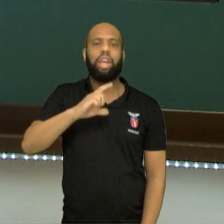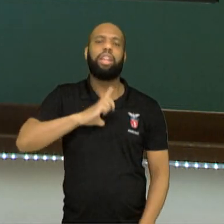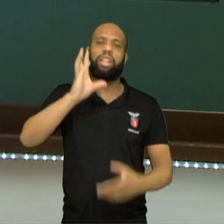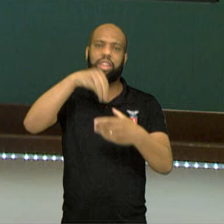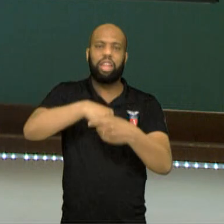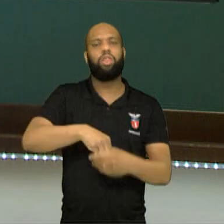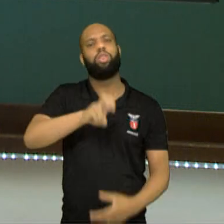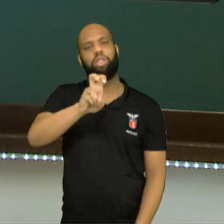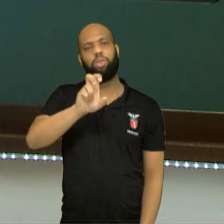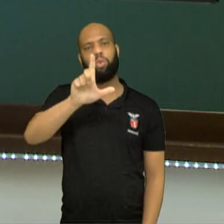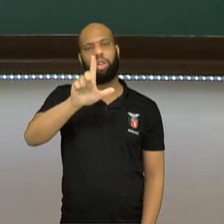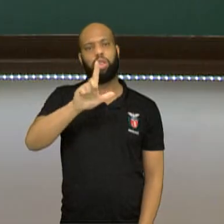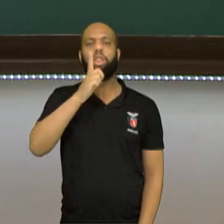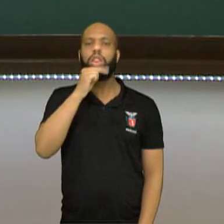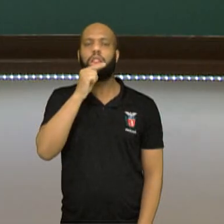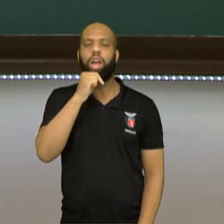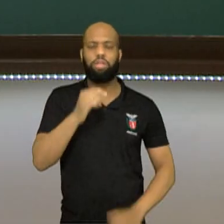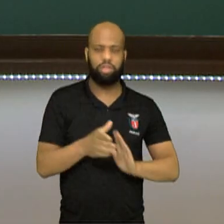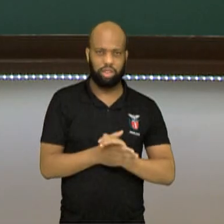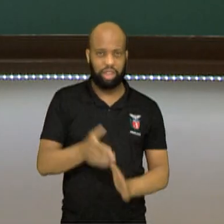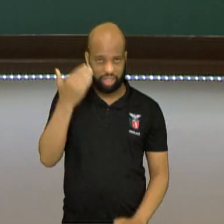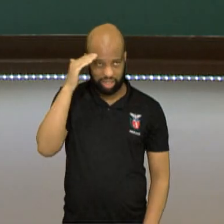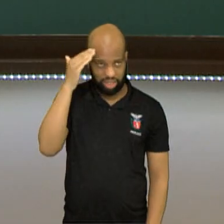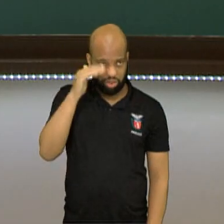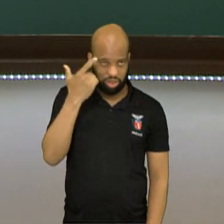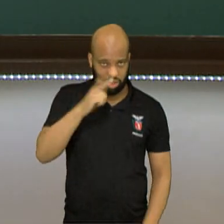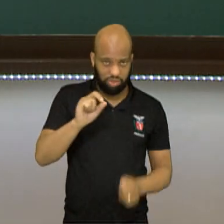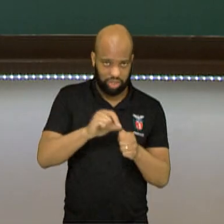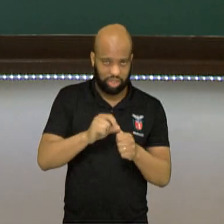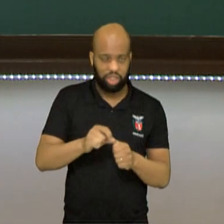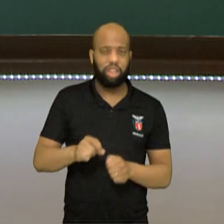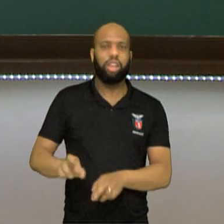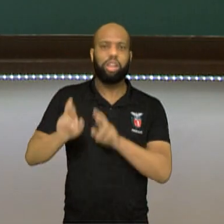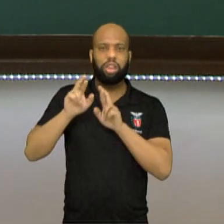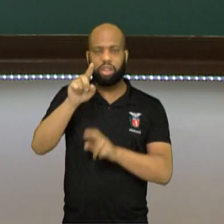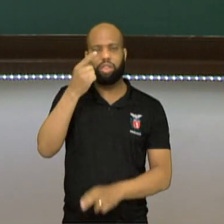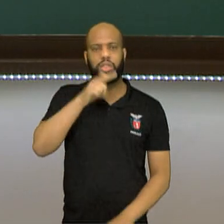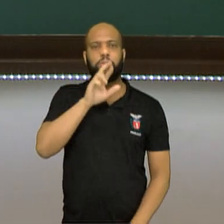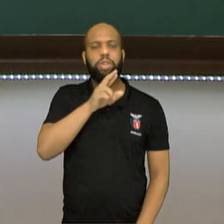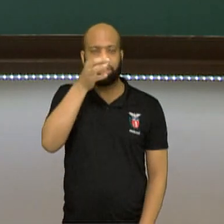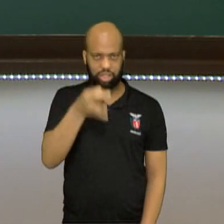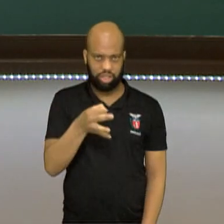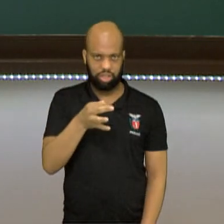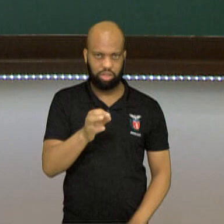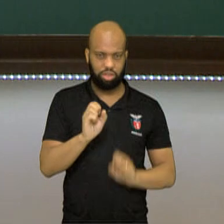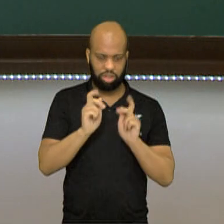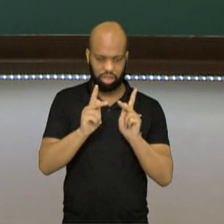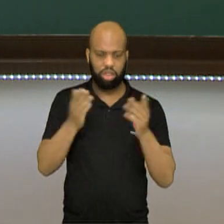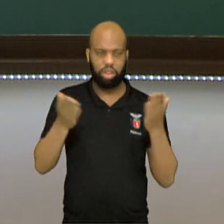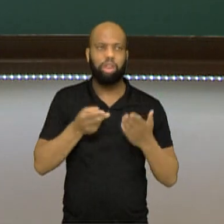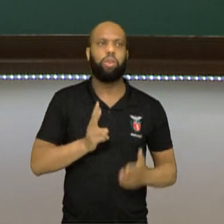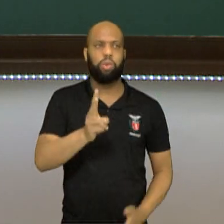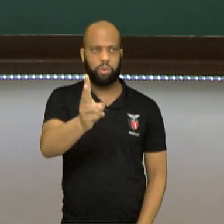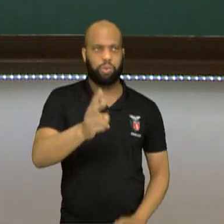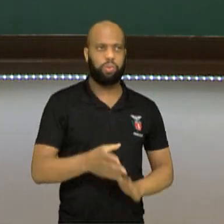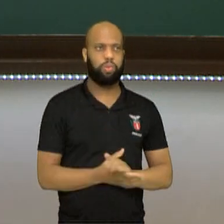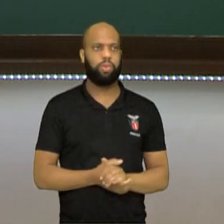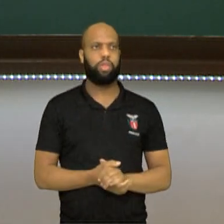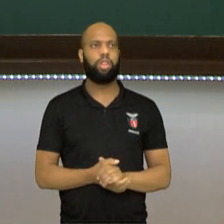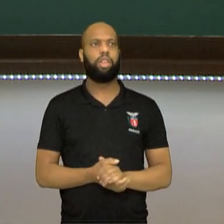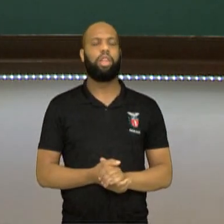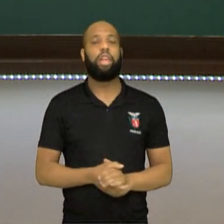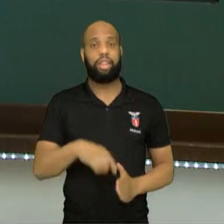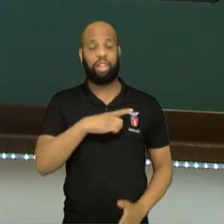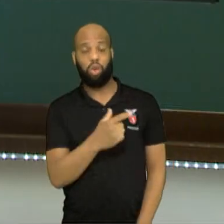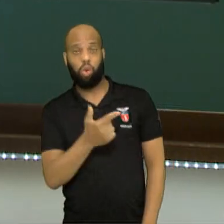Ficou fácil? Demorou um pouquinho? Mas espero que você tenha chegado na resposta certa. Vamos continuar com a aula.